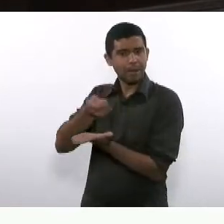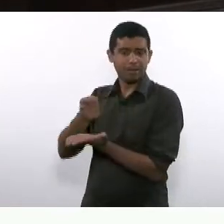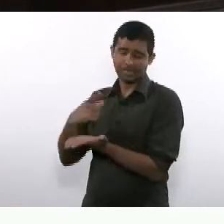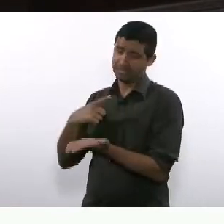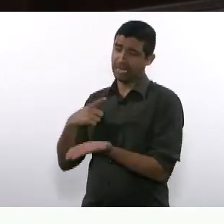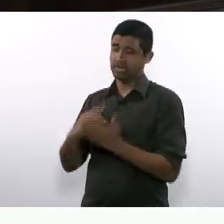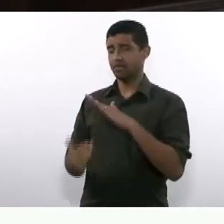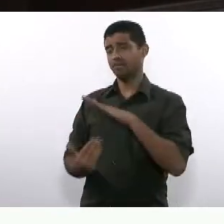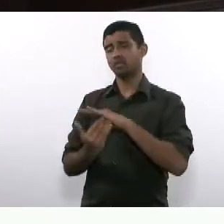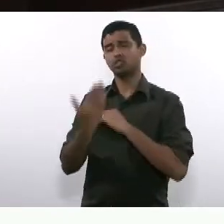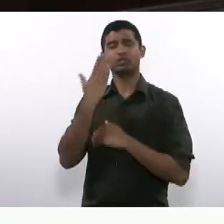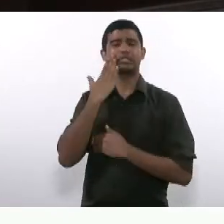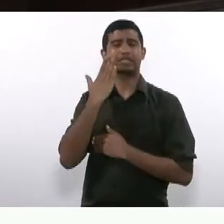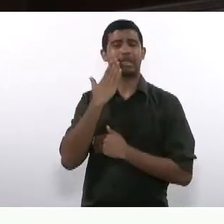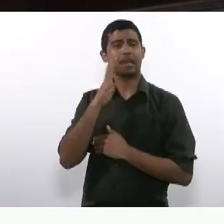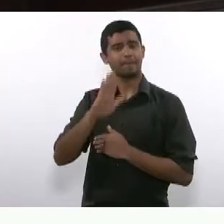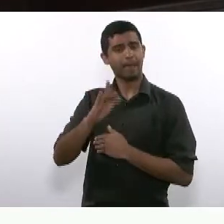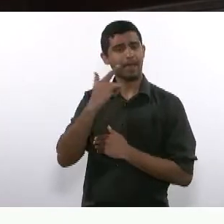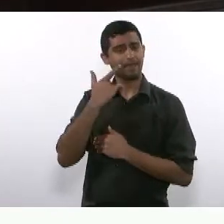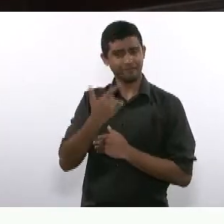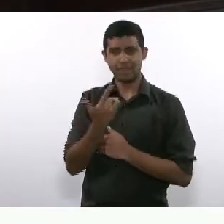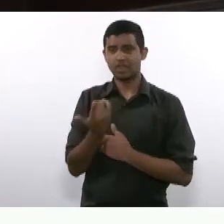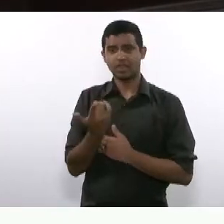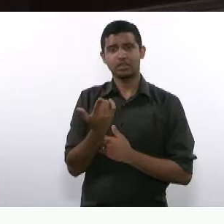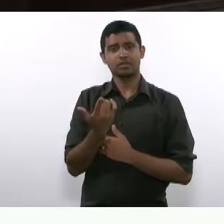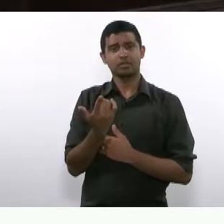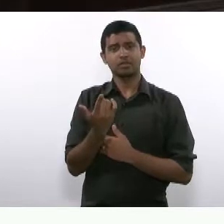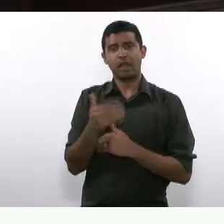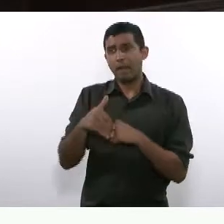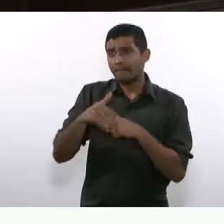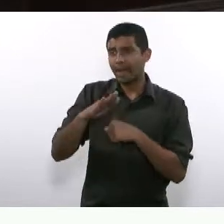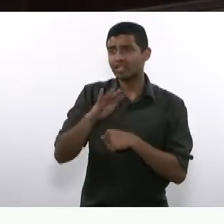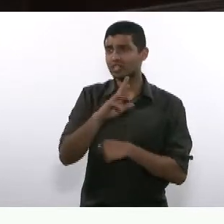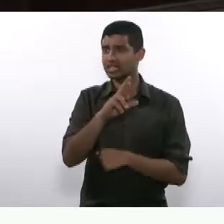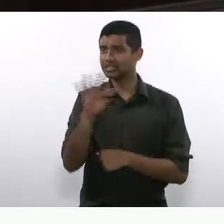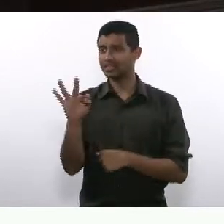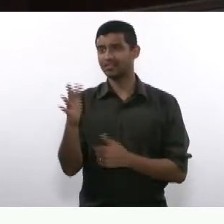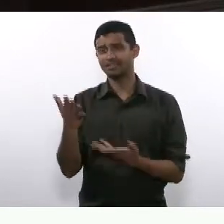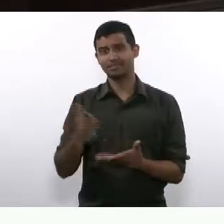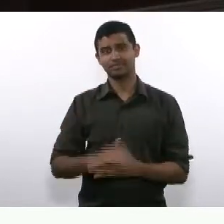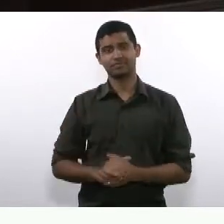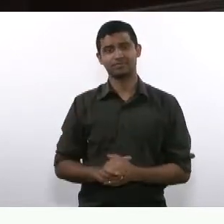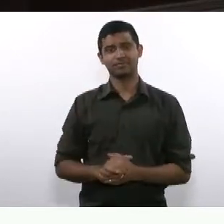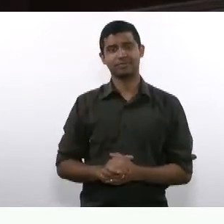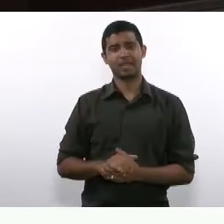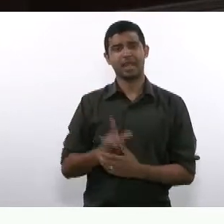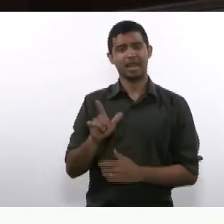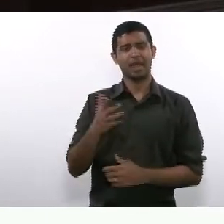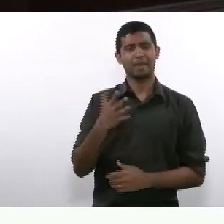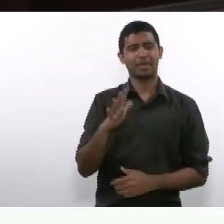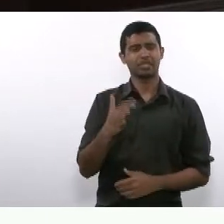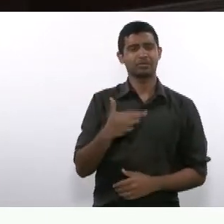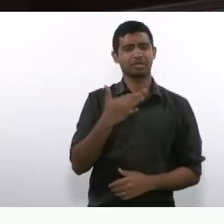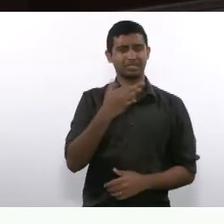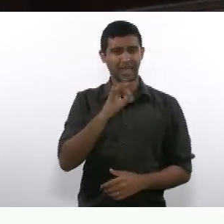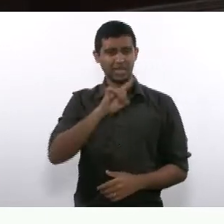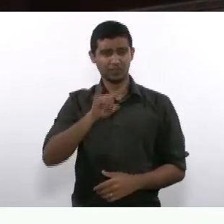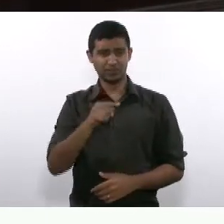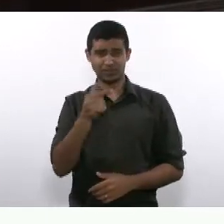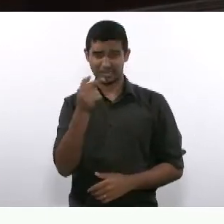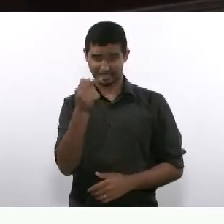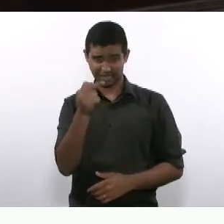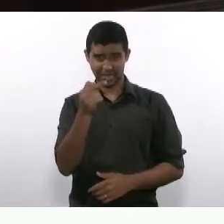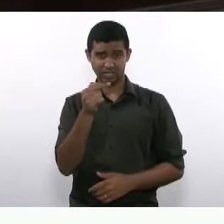limitação, é maior que as receitas, estimadas em 10,7 bilhões de